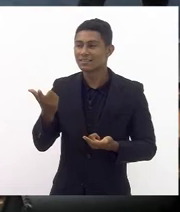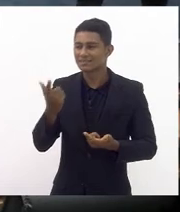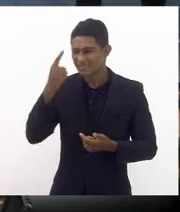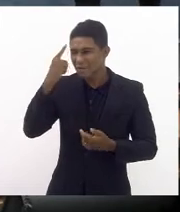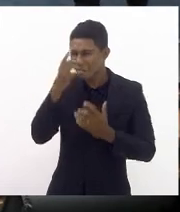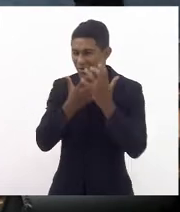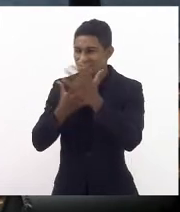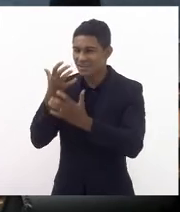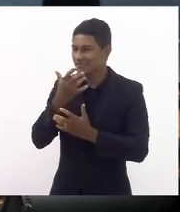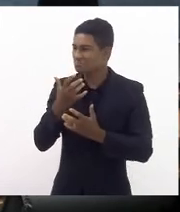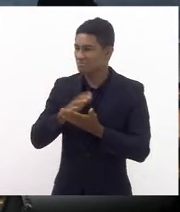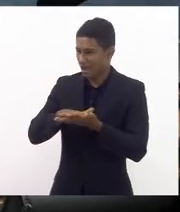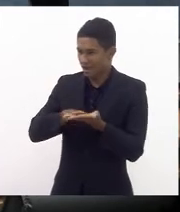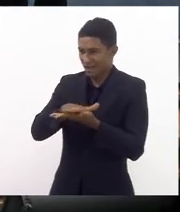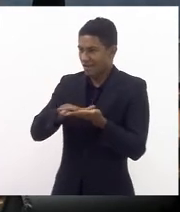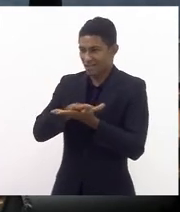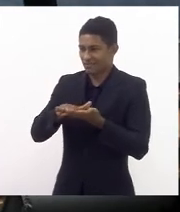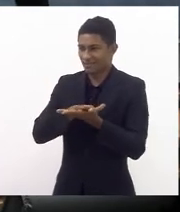Hein? Não vai cantar nada?